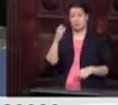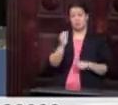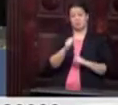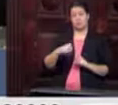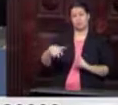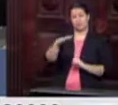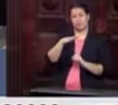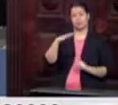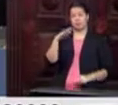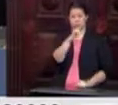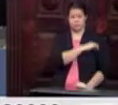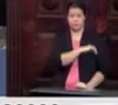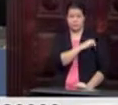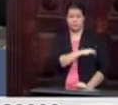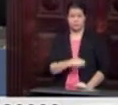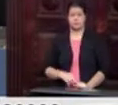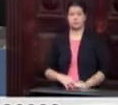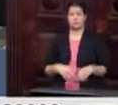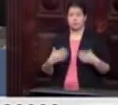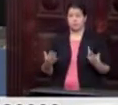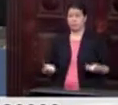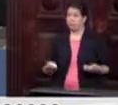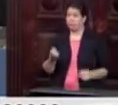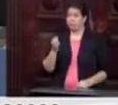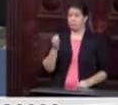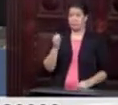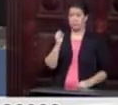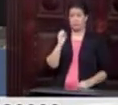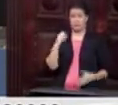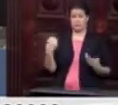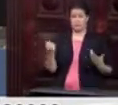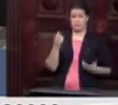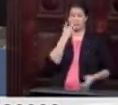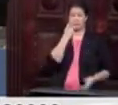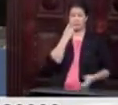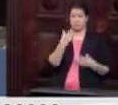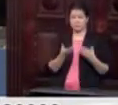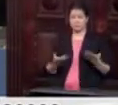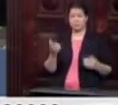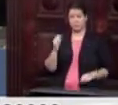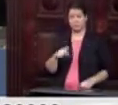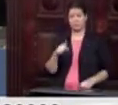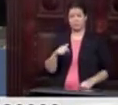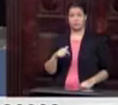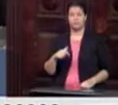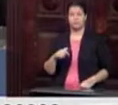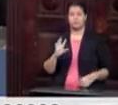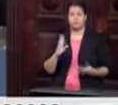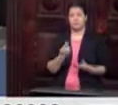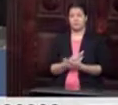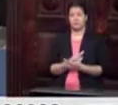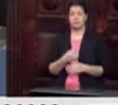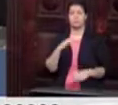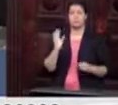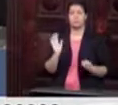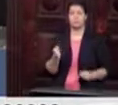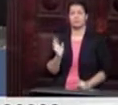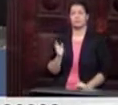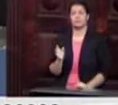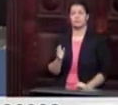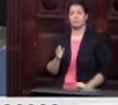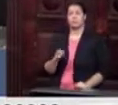sociedade carioca e fluminense. Ora, senhoras e senhores deputados, no texto base aprovado na noite